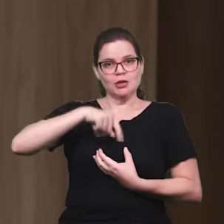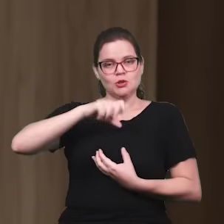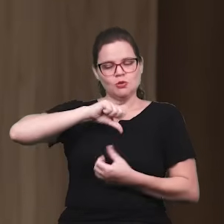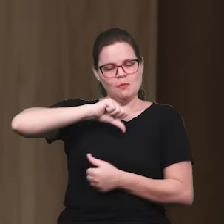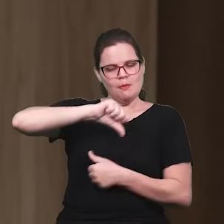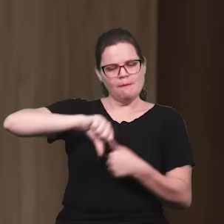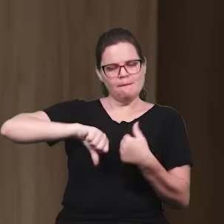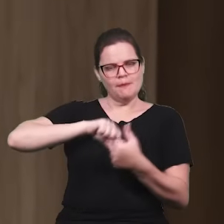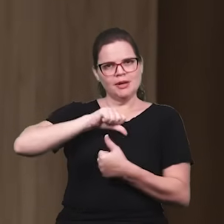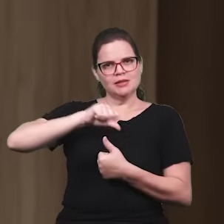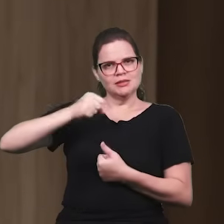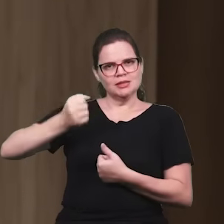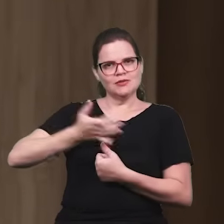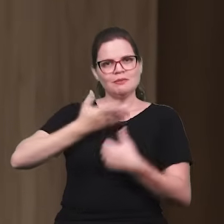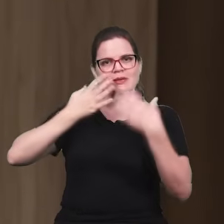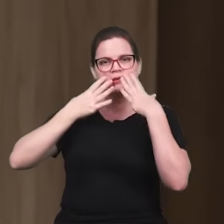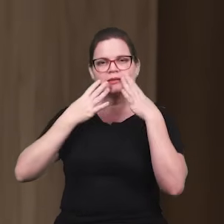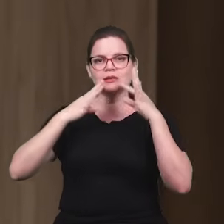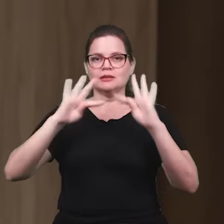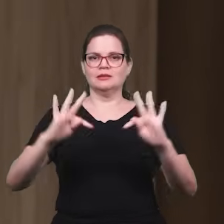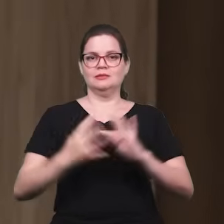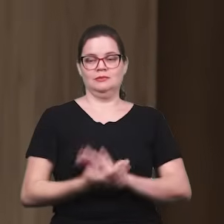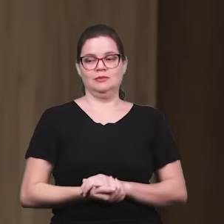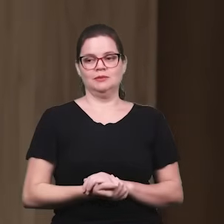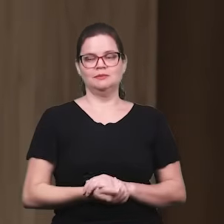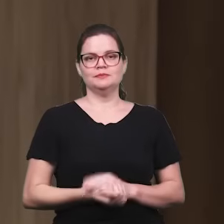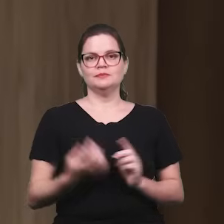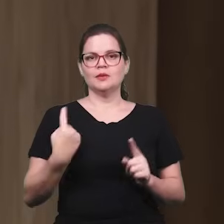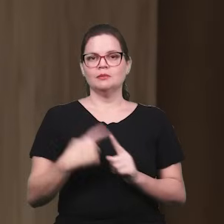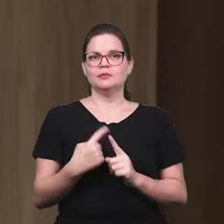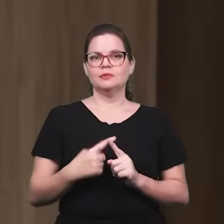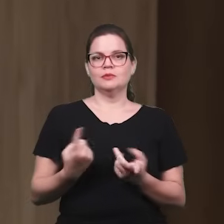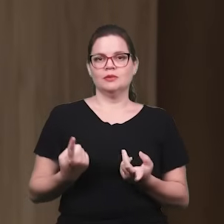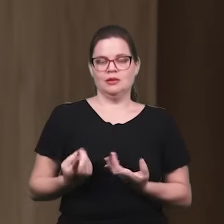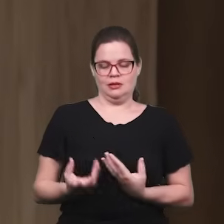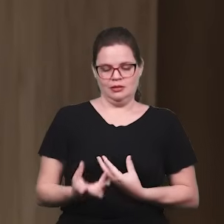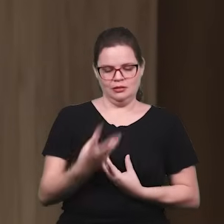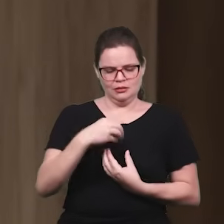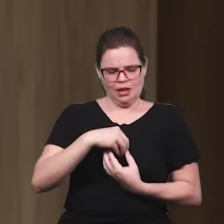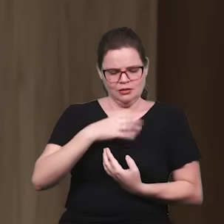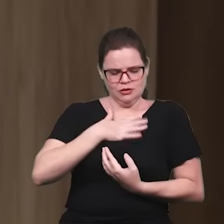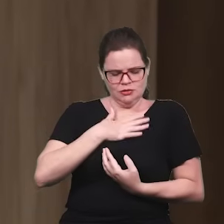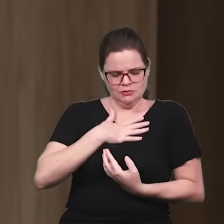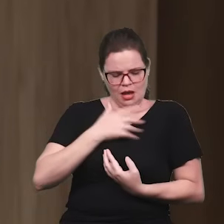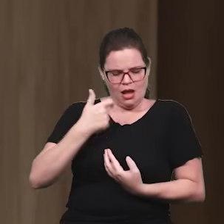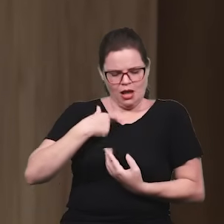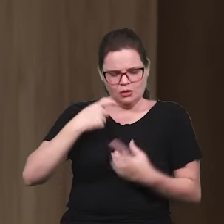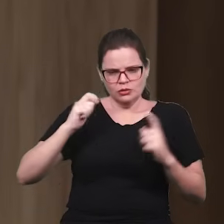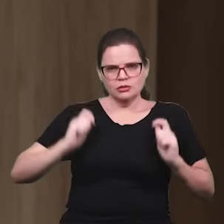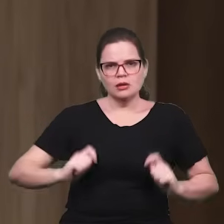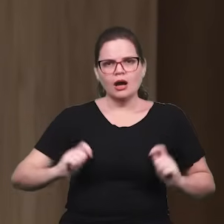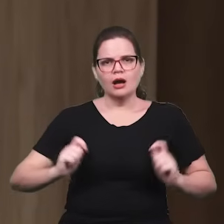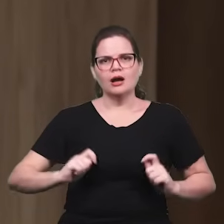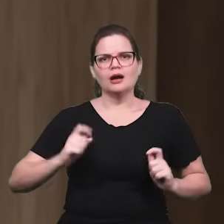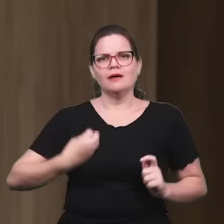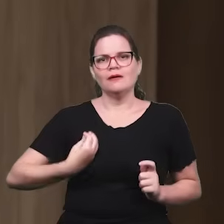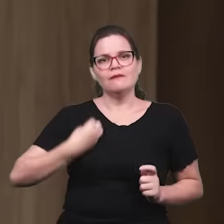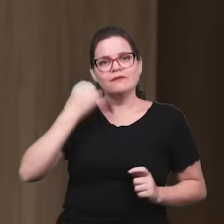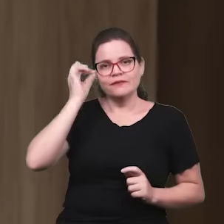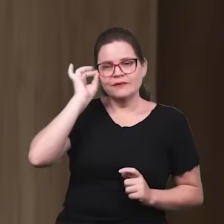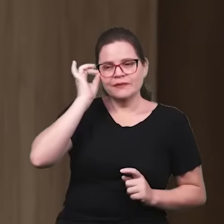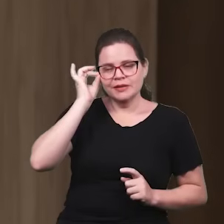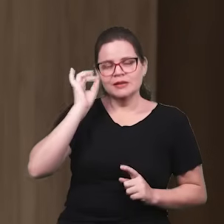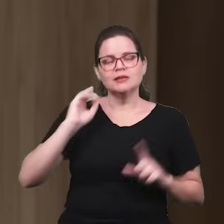Fazendo com que essa pessoa ela tivesse em si mesma as condições